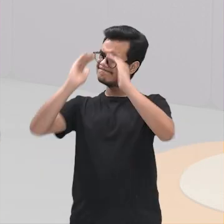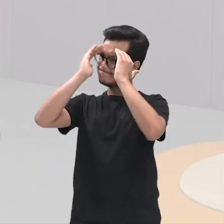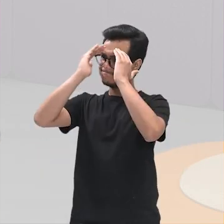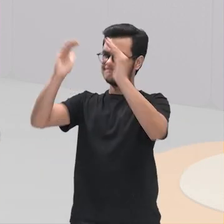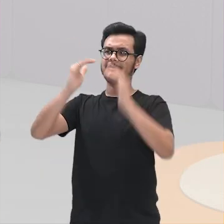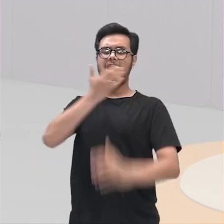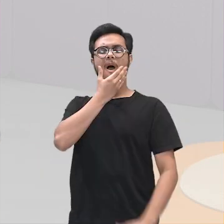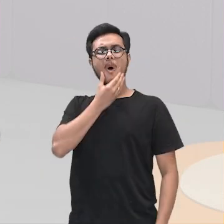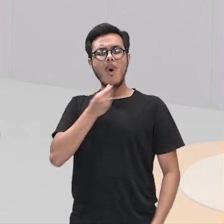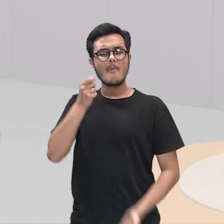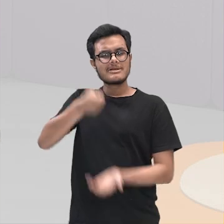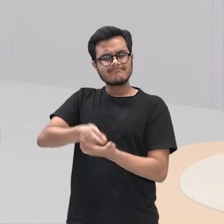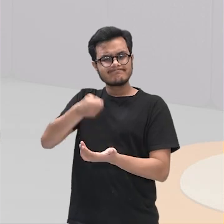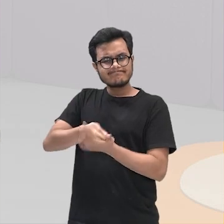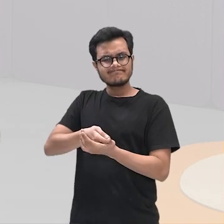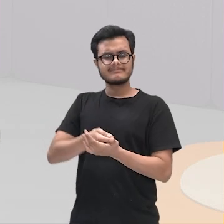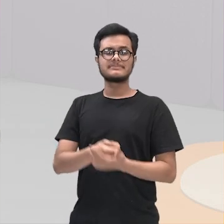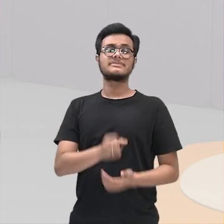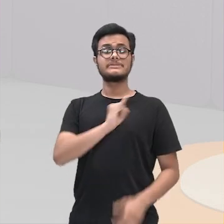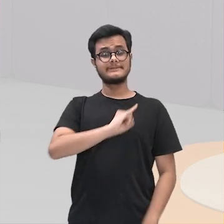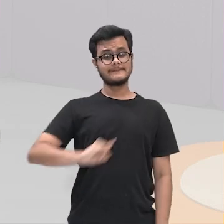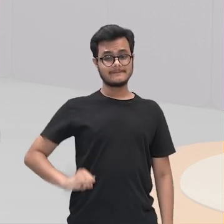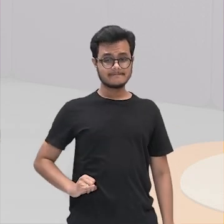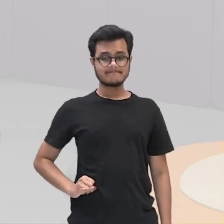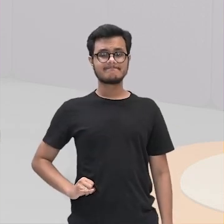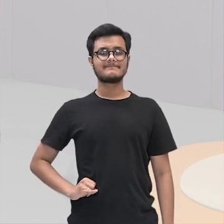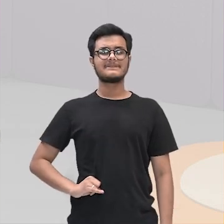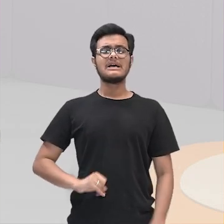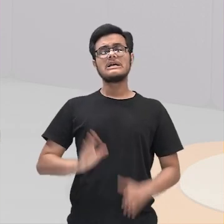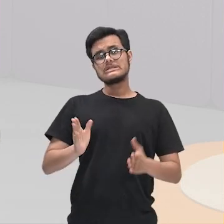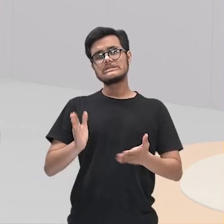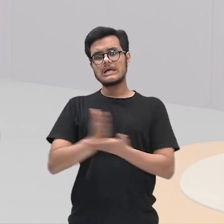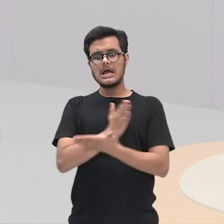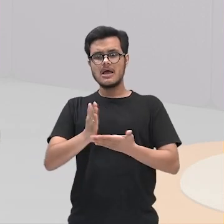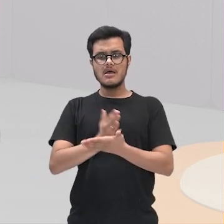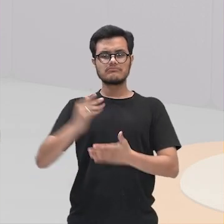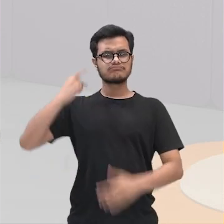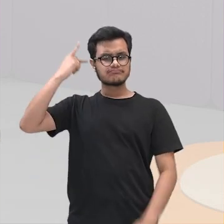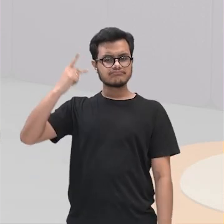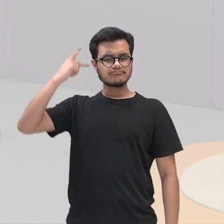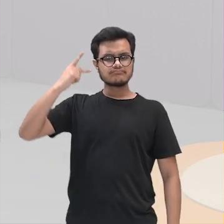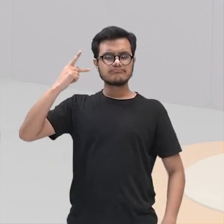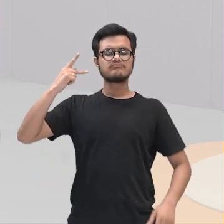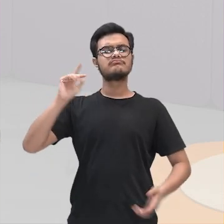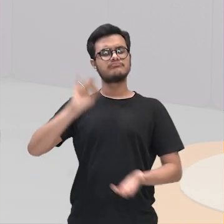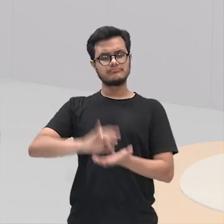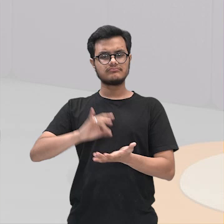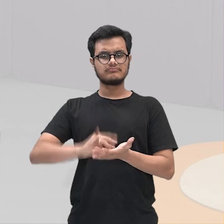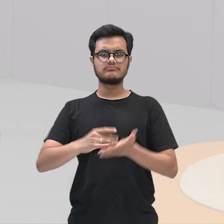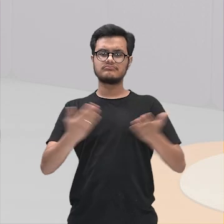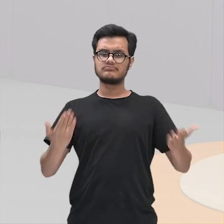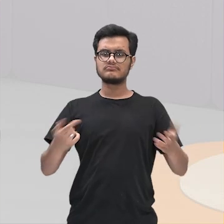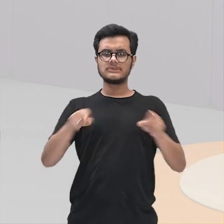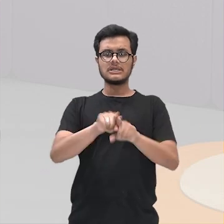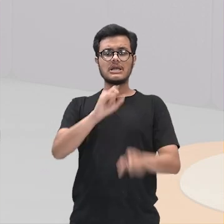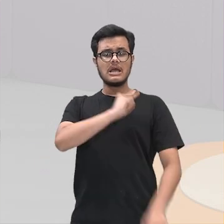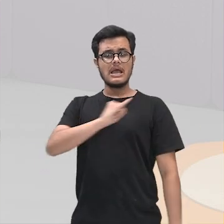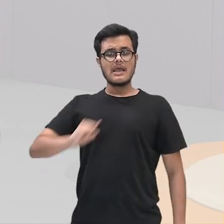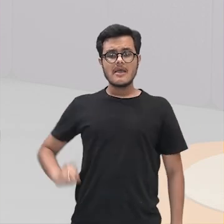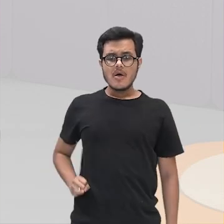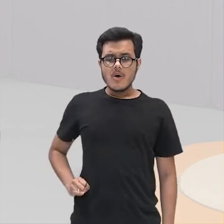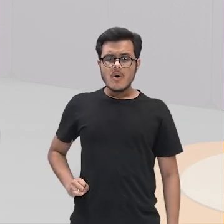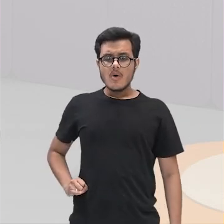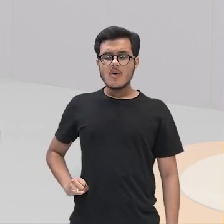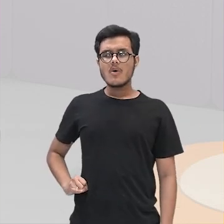mulheres bizantinas exerciam influência política, e especialmente como imperatrizes.